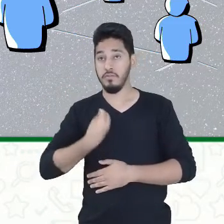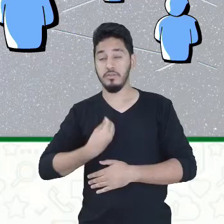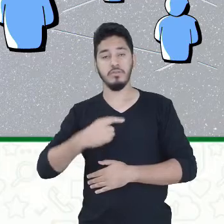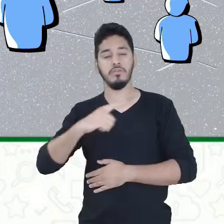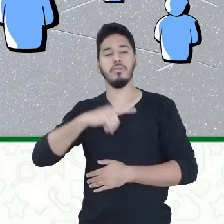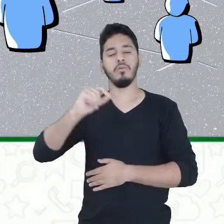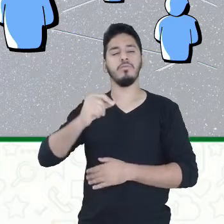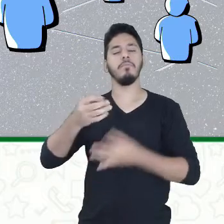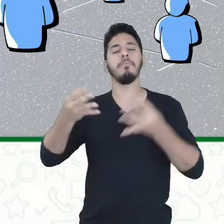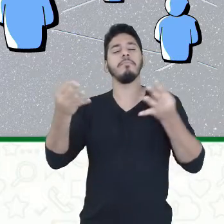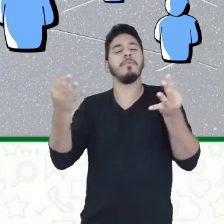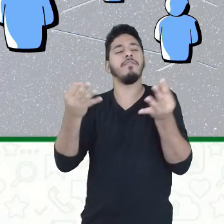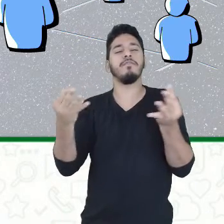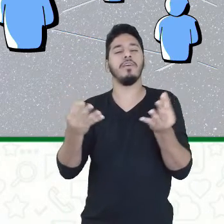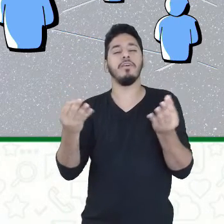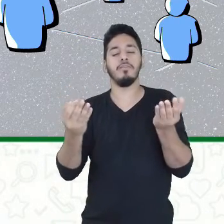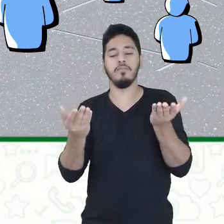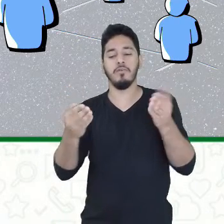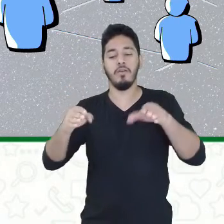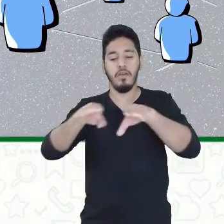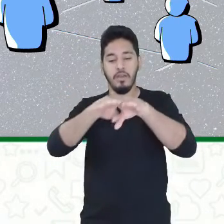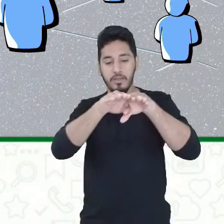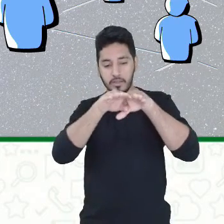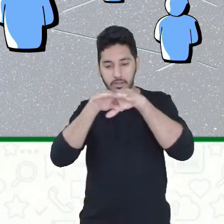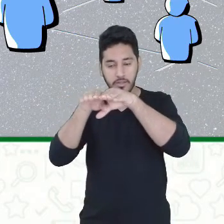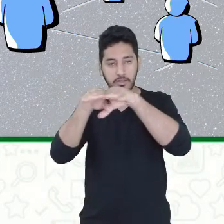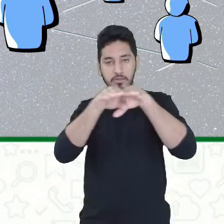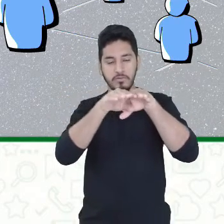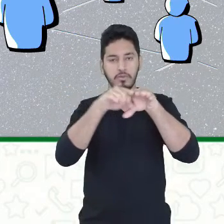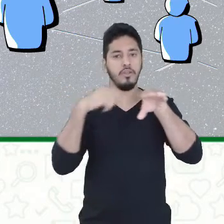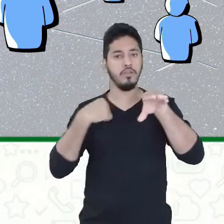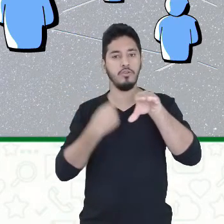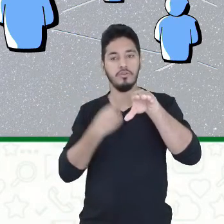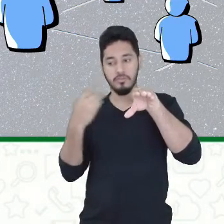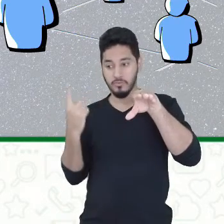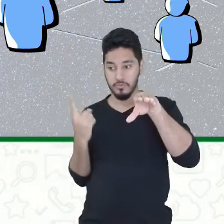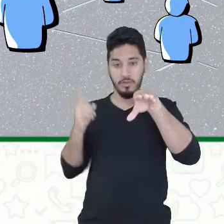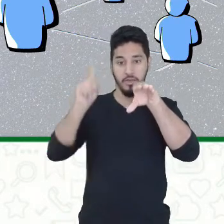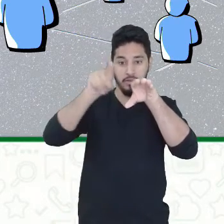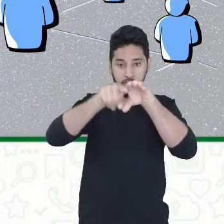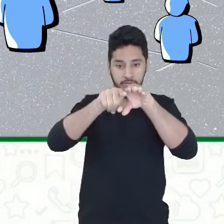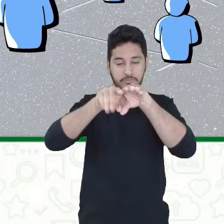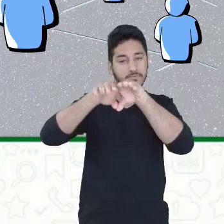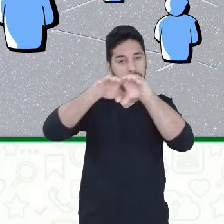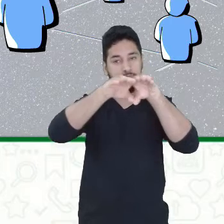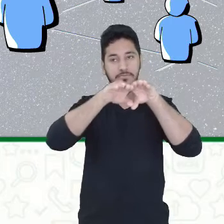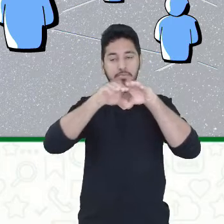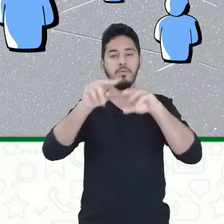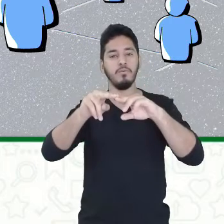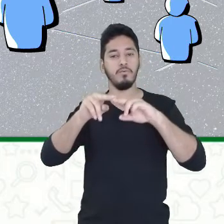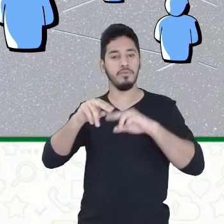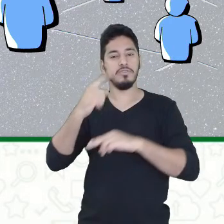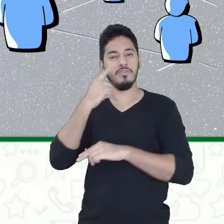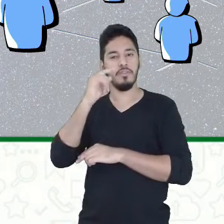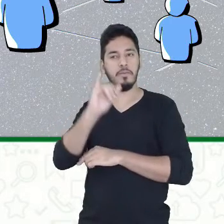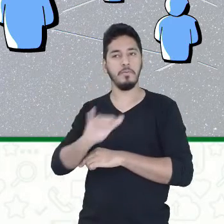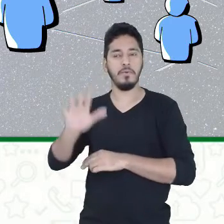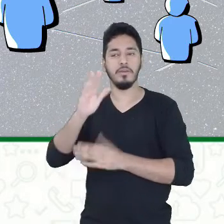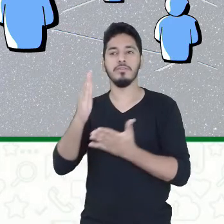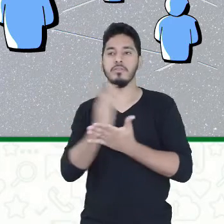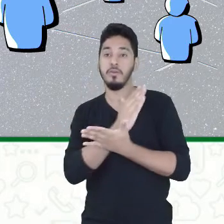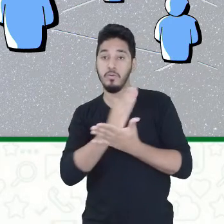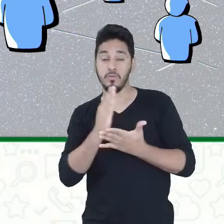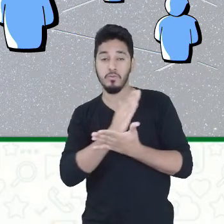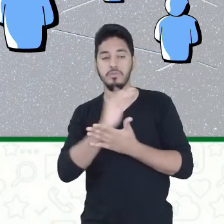um perfeito equilíbrio e somos parte desse processo. Por isso, nessa imagem aí, eu trago para vocês aí